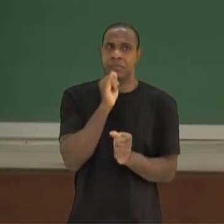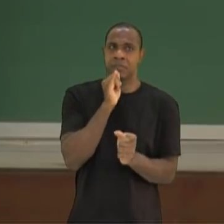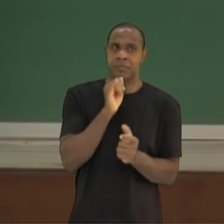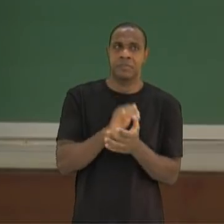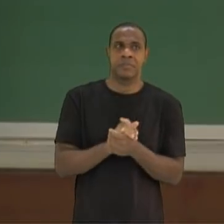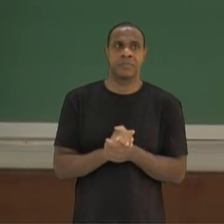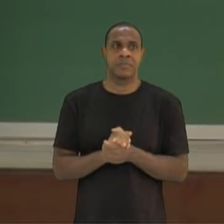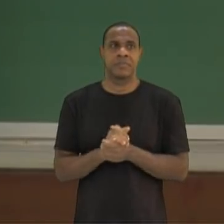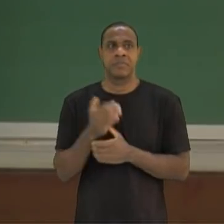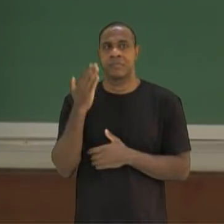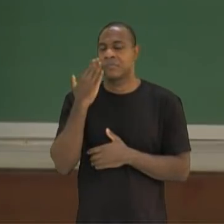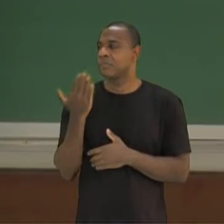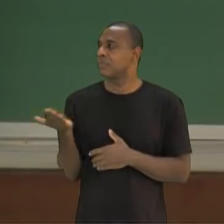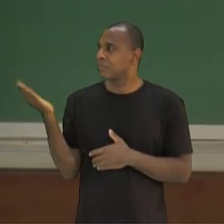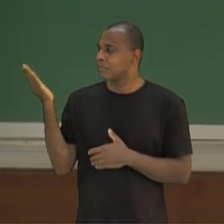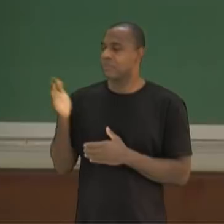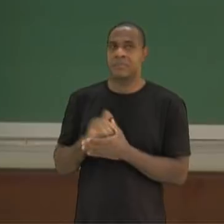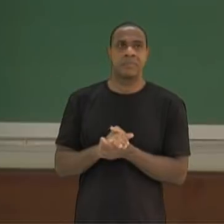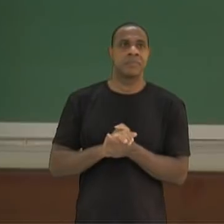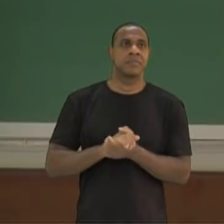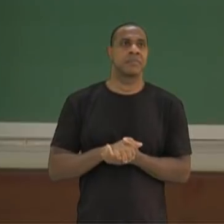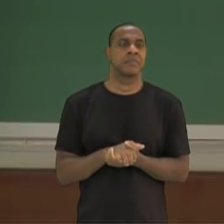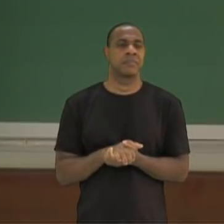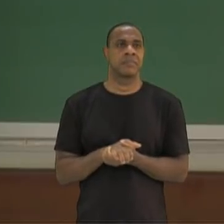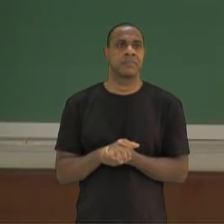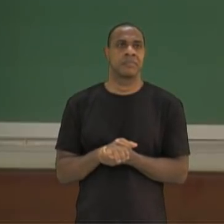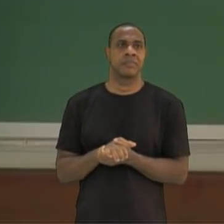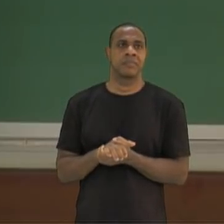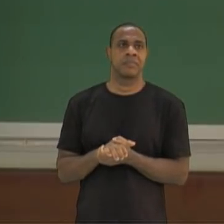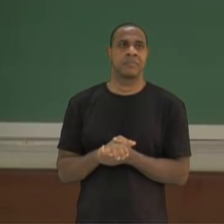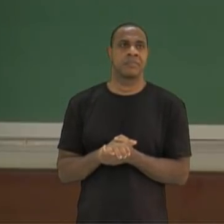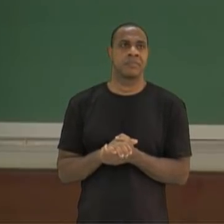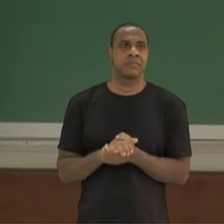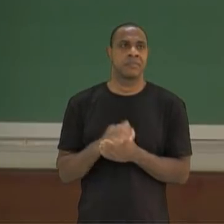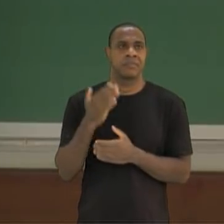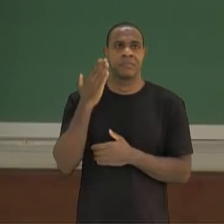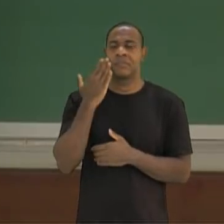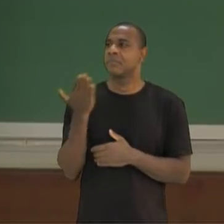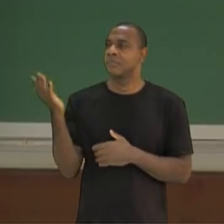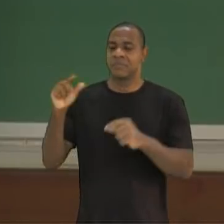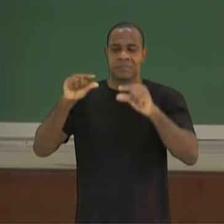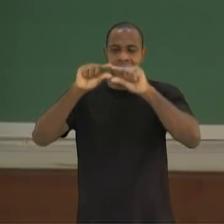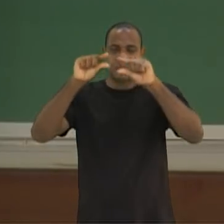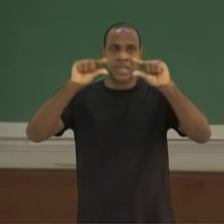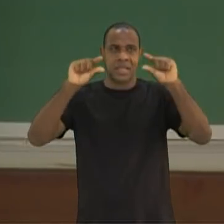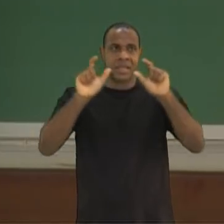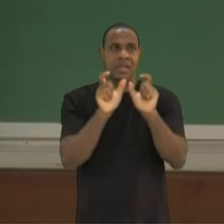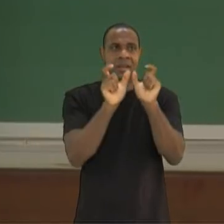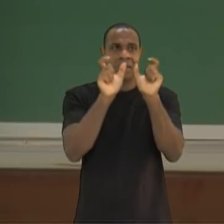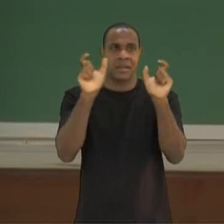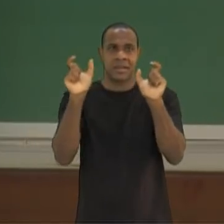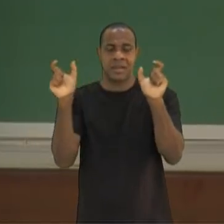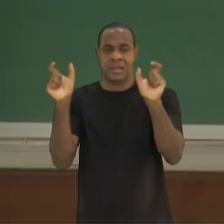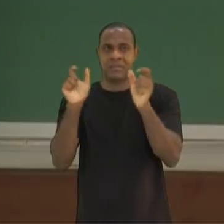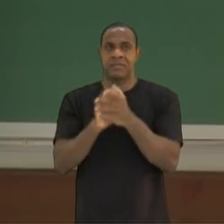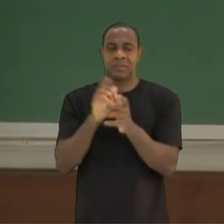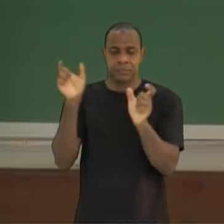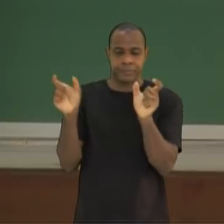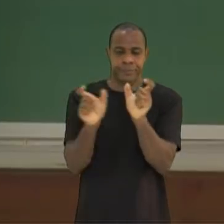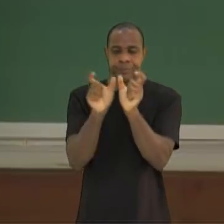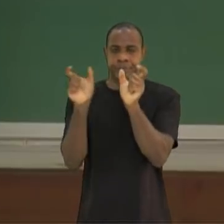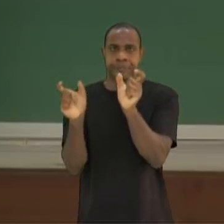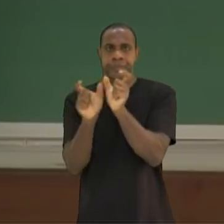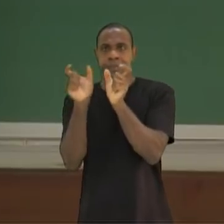birthday party, do your homework, play soccer e etc. Então, é uma linguagem bem representativa